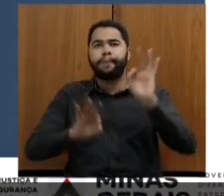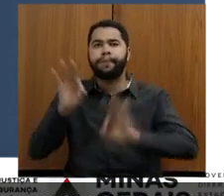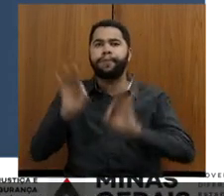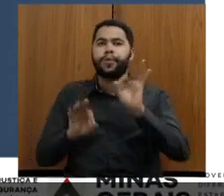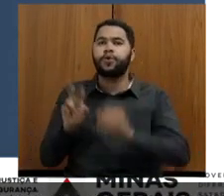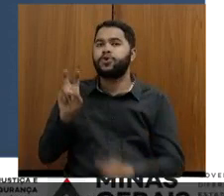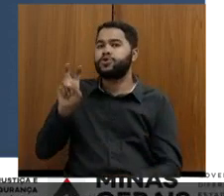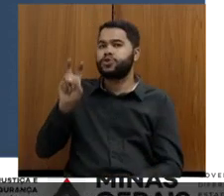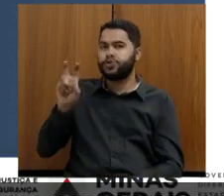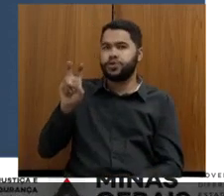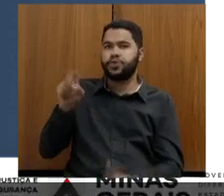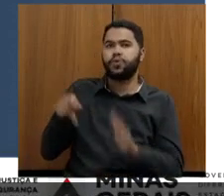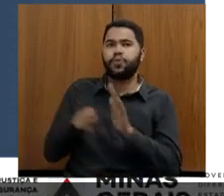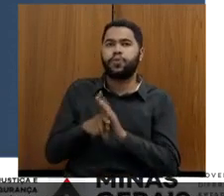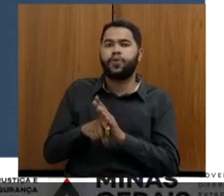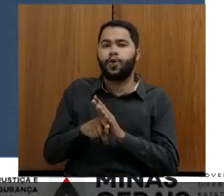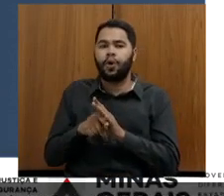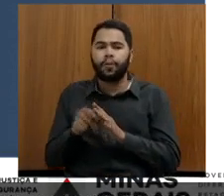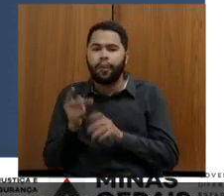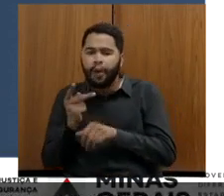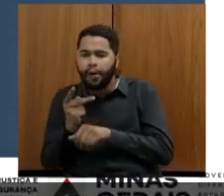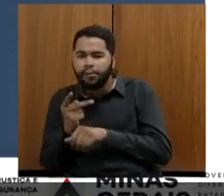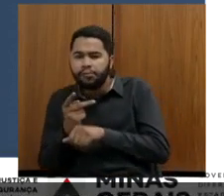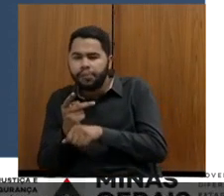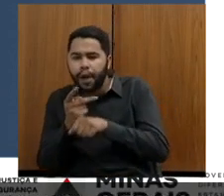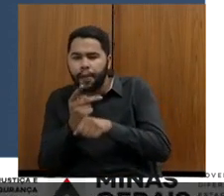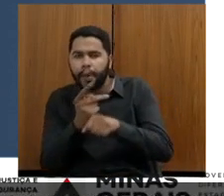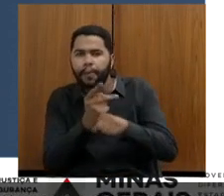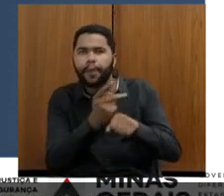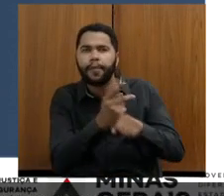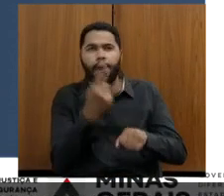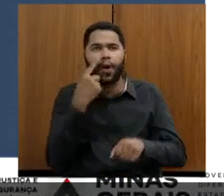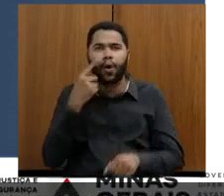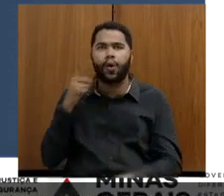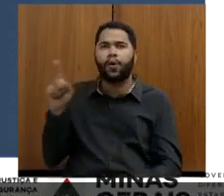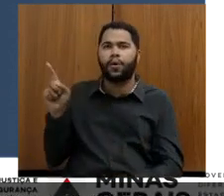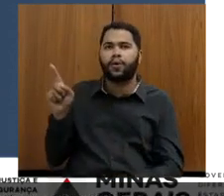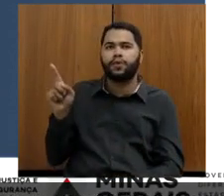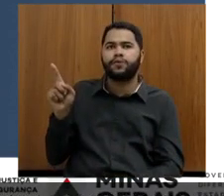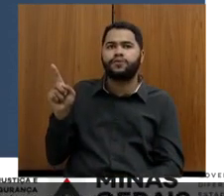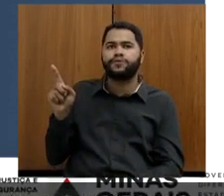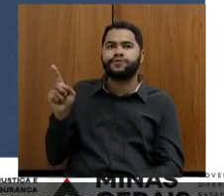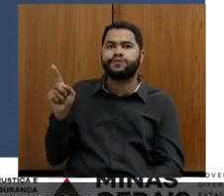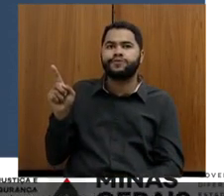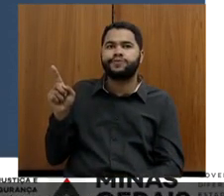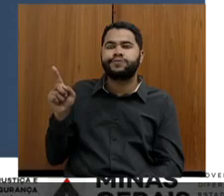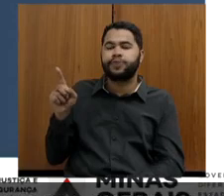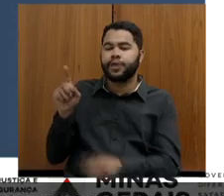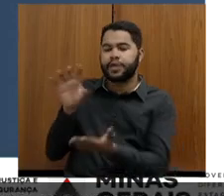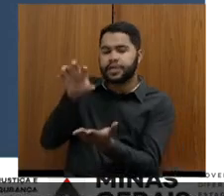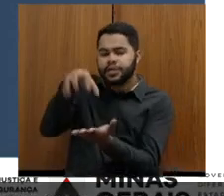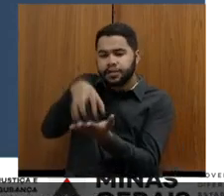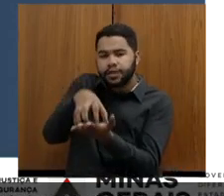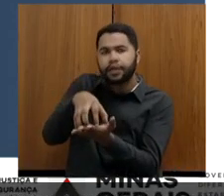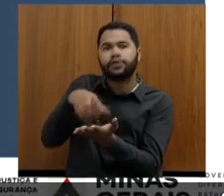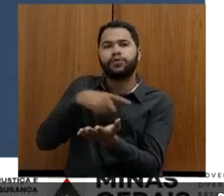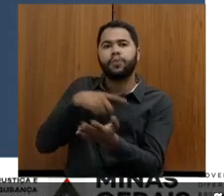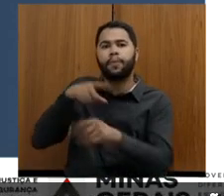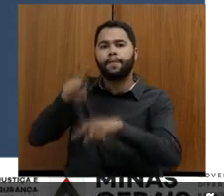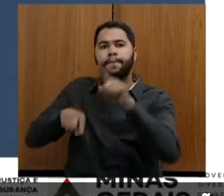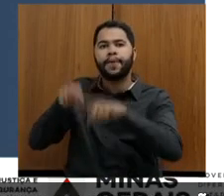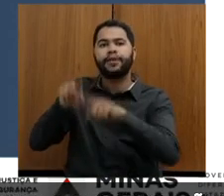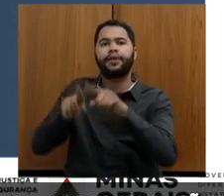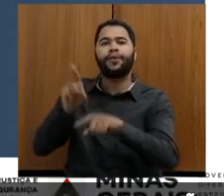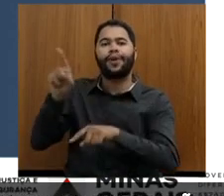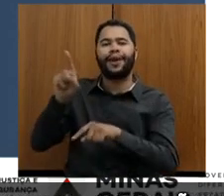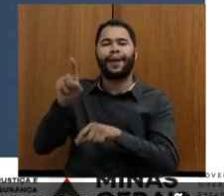cinco grandes estações de busca como se apresenta aí na imagem São Estações com materiais que estão vindo